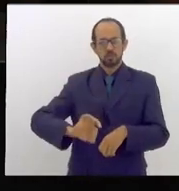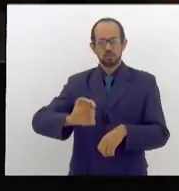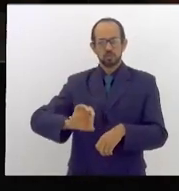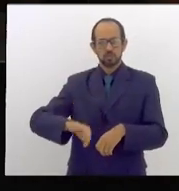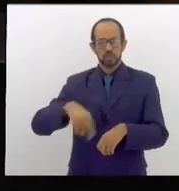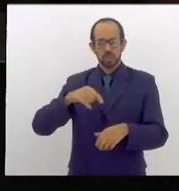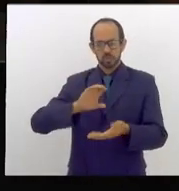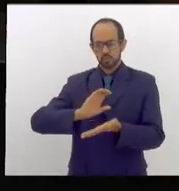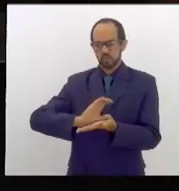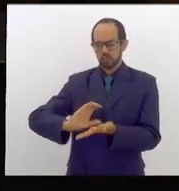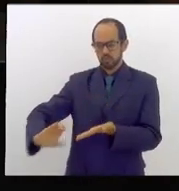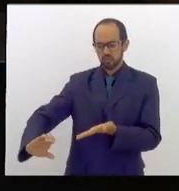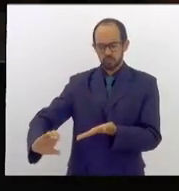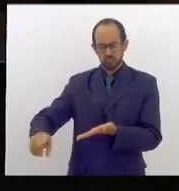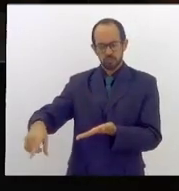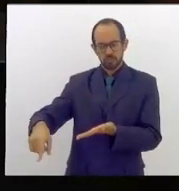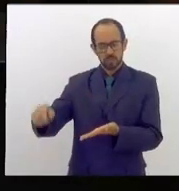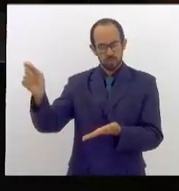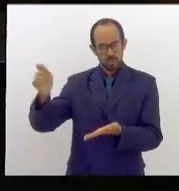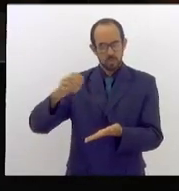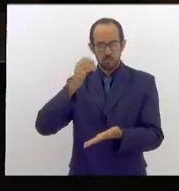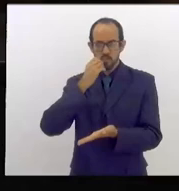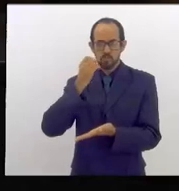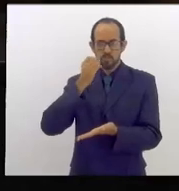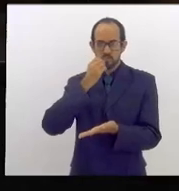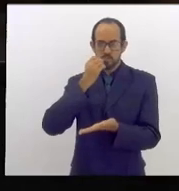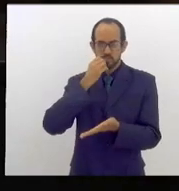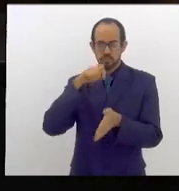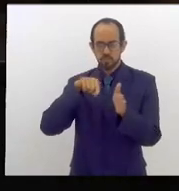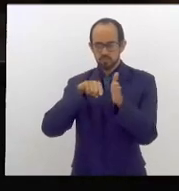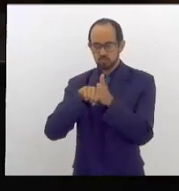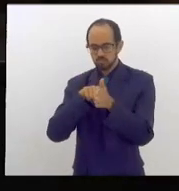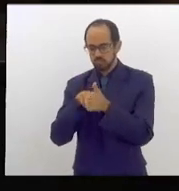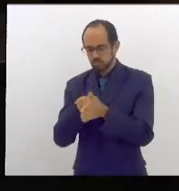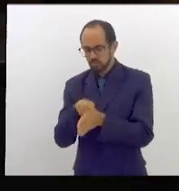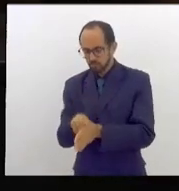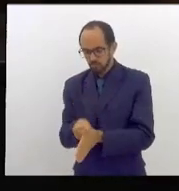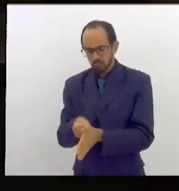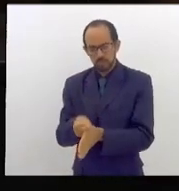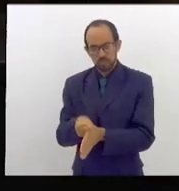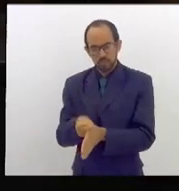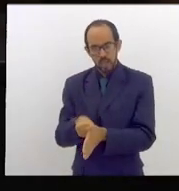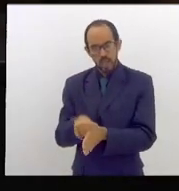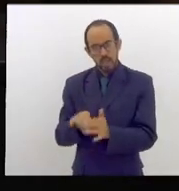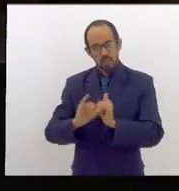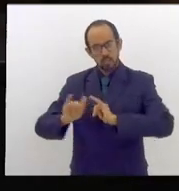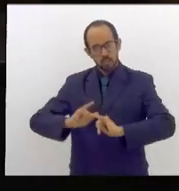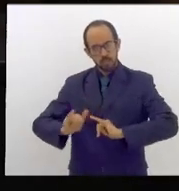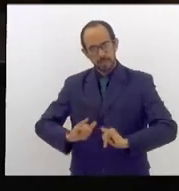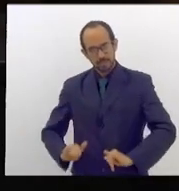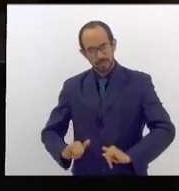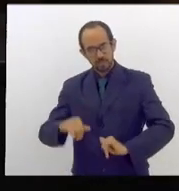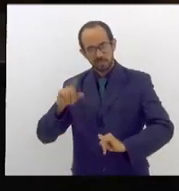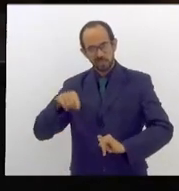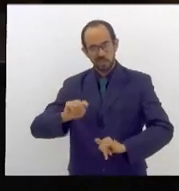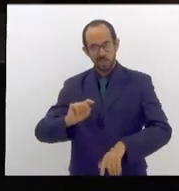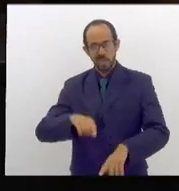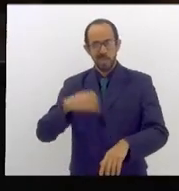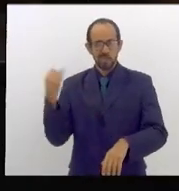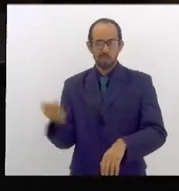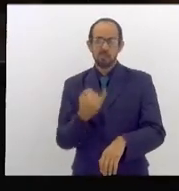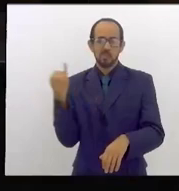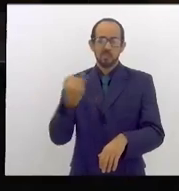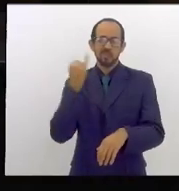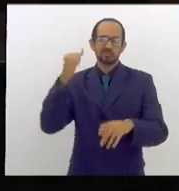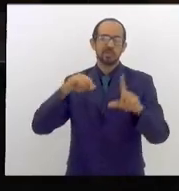investimentos que dão conta de investigação de informação aquilo que é tão essencial para a redução